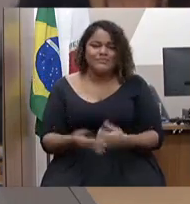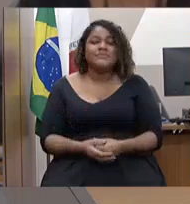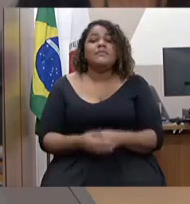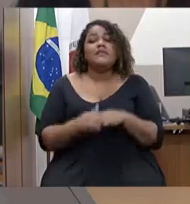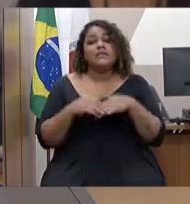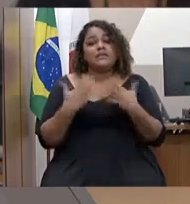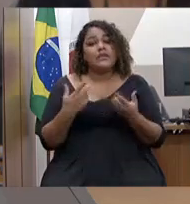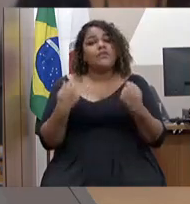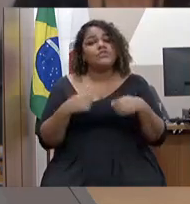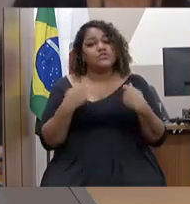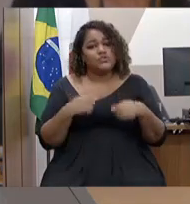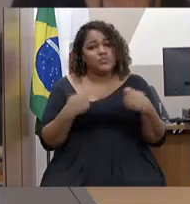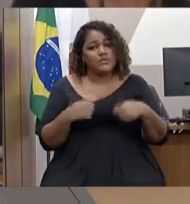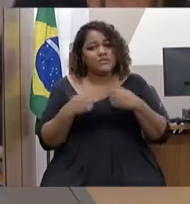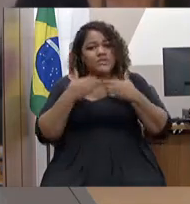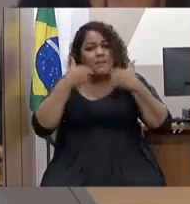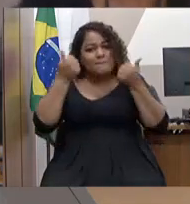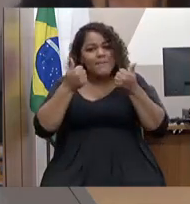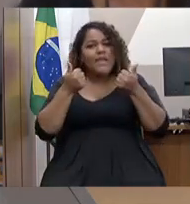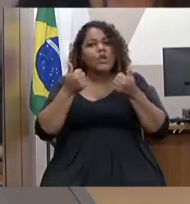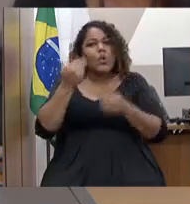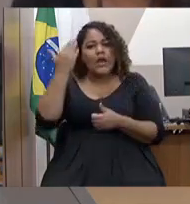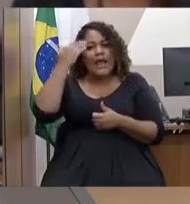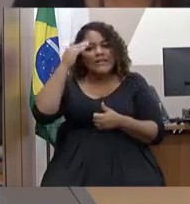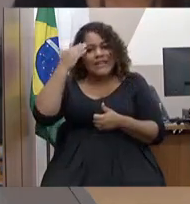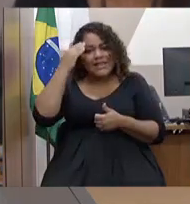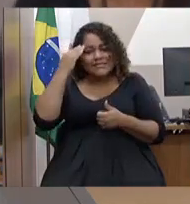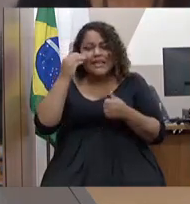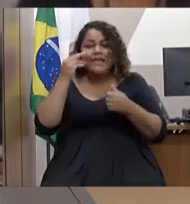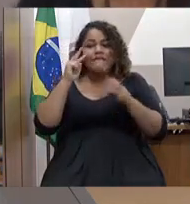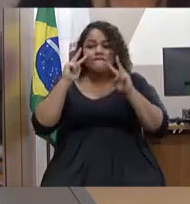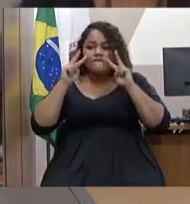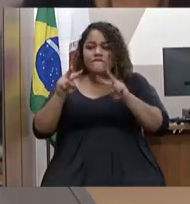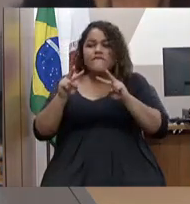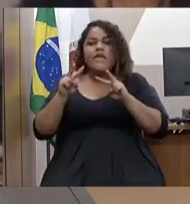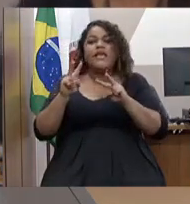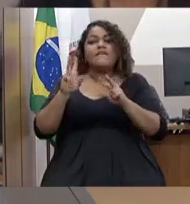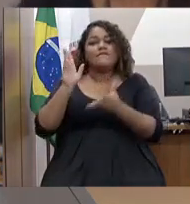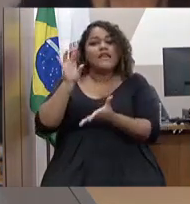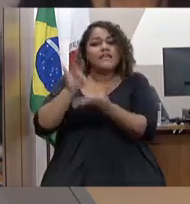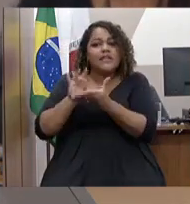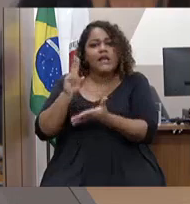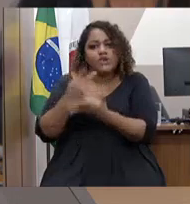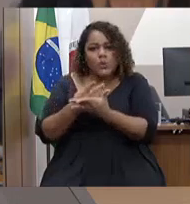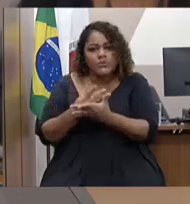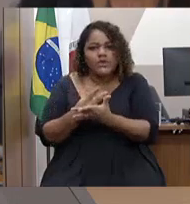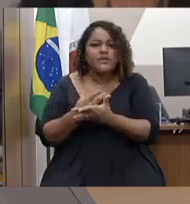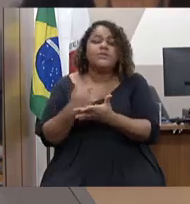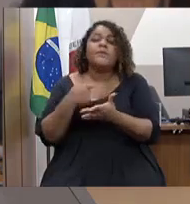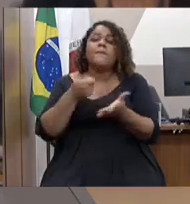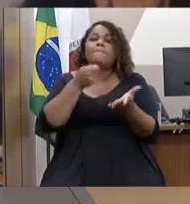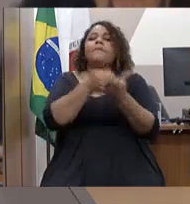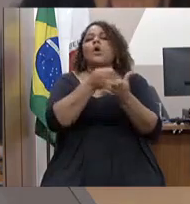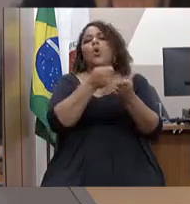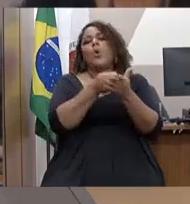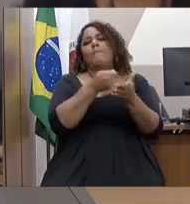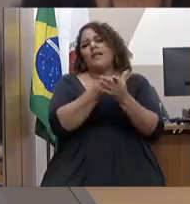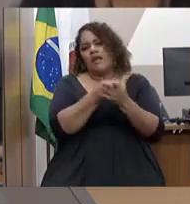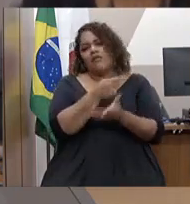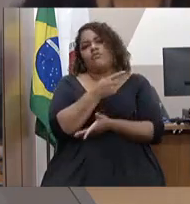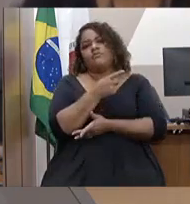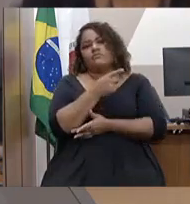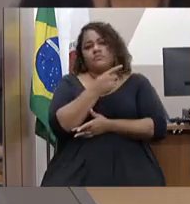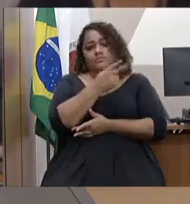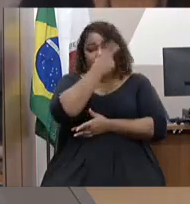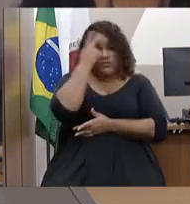visibilidade dessa tragédia para que a gente possa cobrar evidentemente das pessoas que têm mais poder e não só